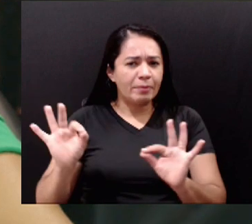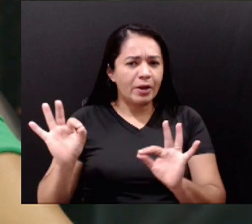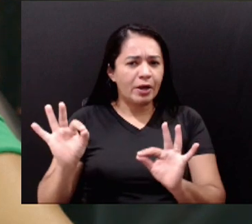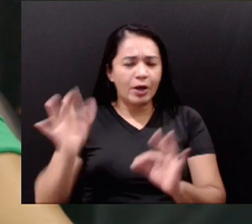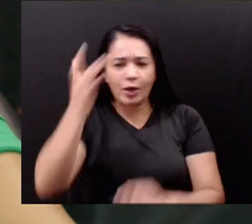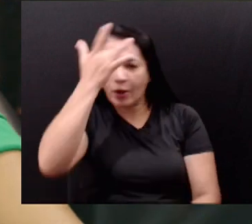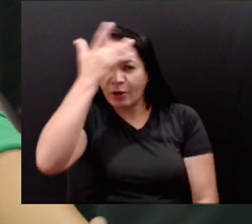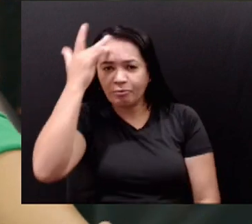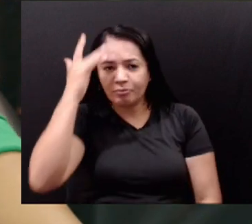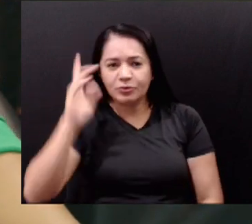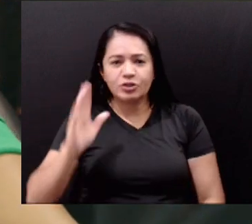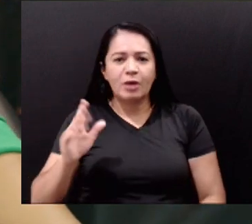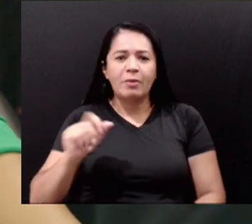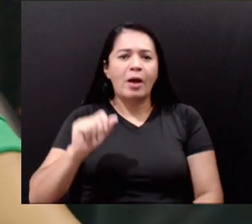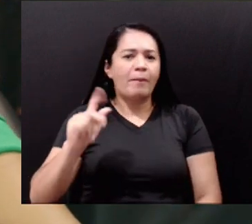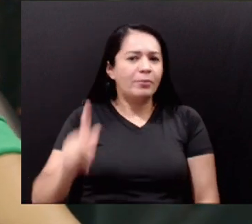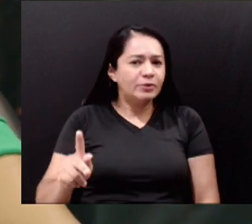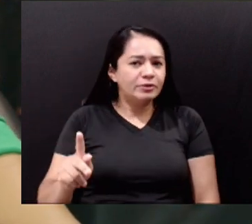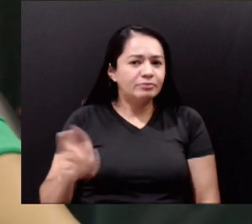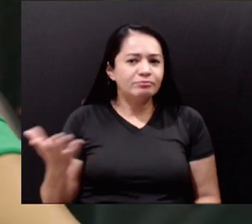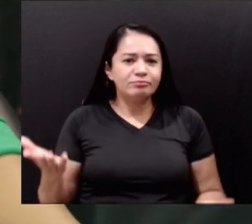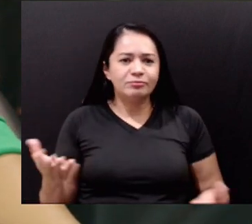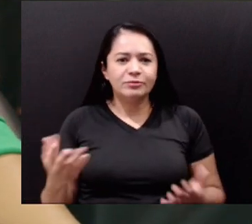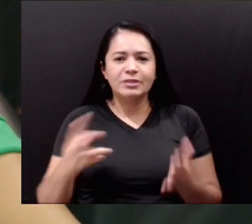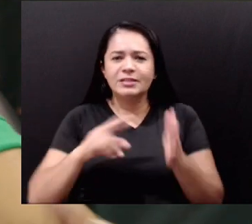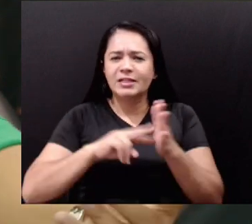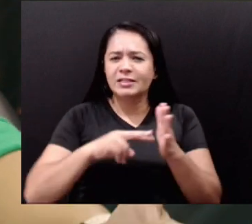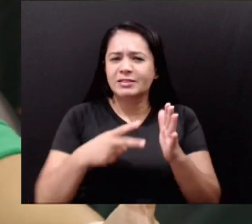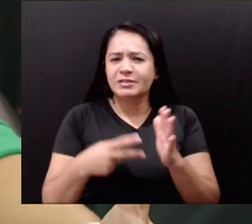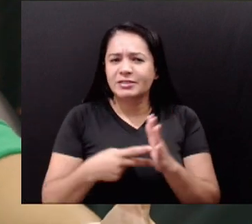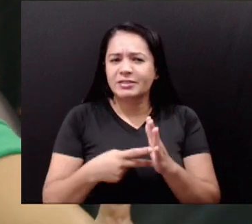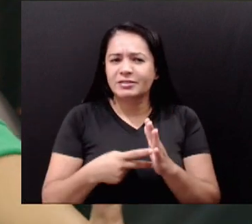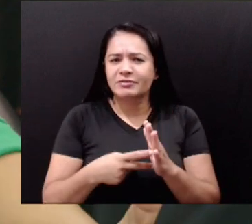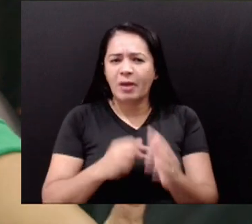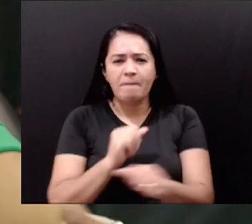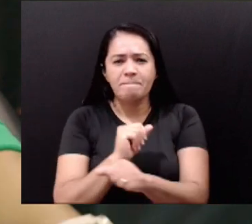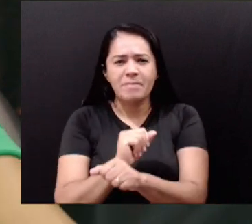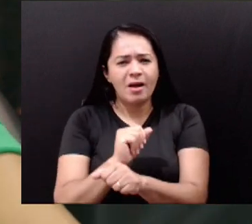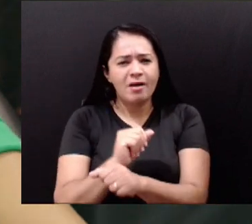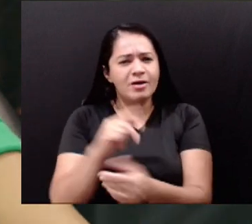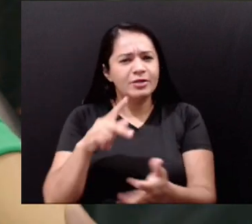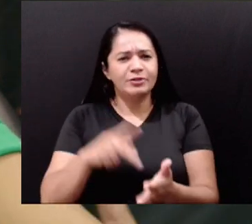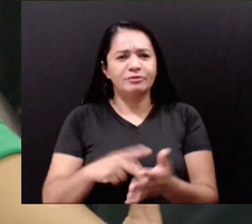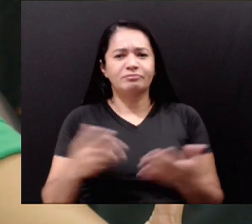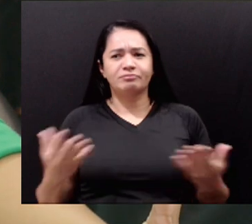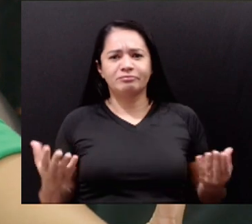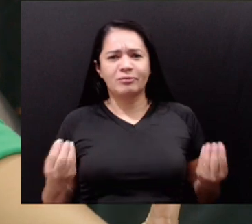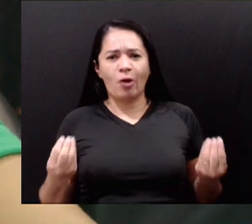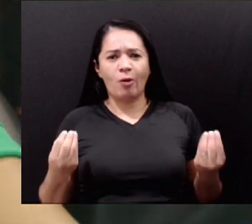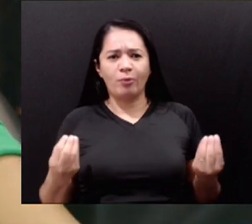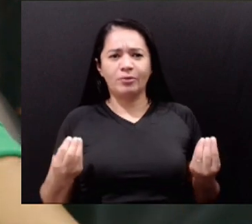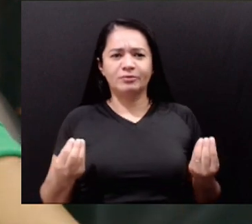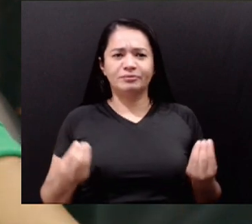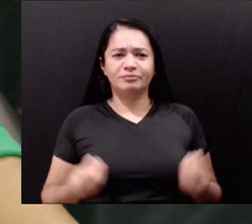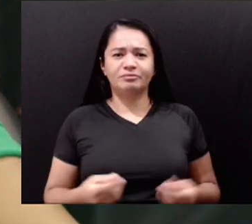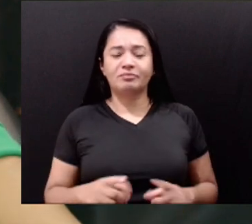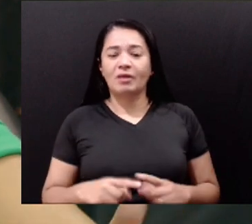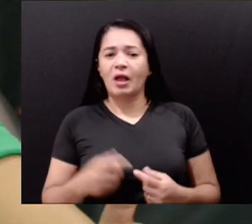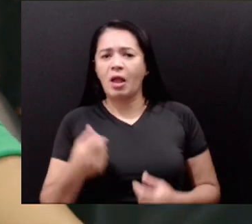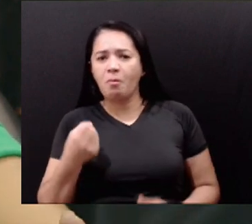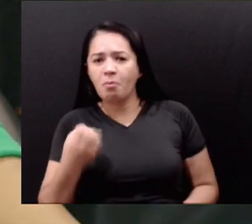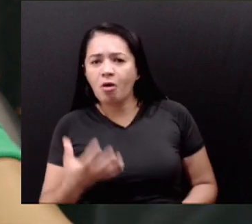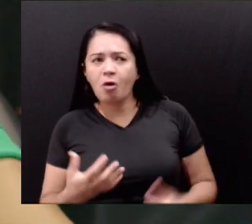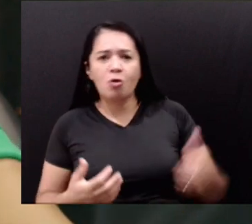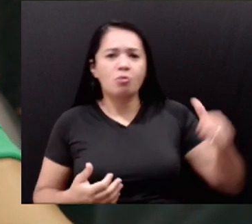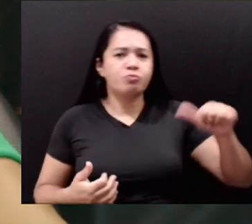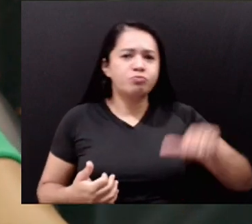E a aposentadoria, será que significa parar mesmo? Quanto isso faz bem? Quanto isso não faz bem? Daqui a pouquinho a gente fala,